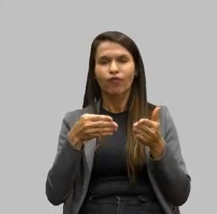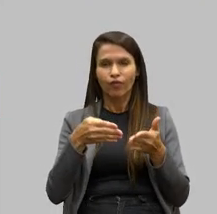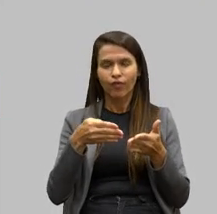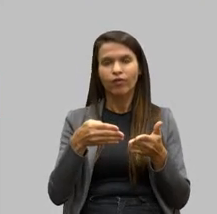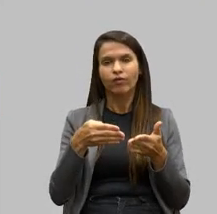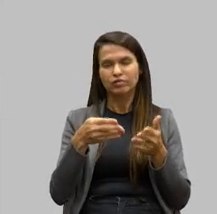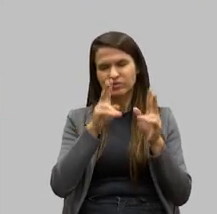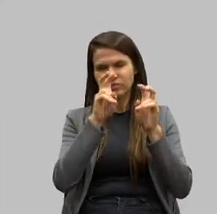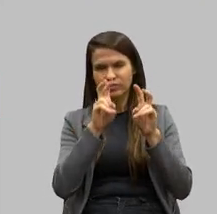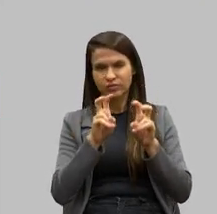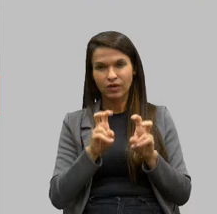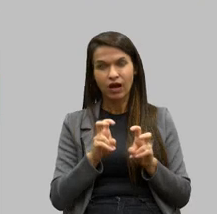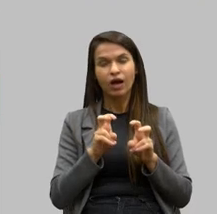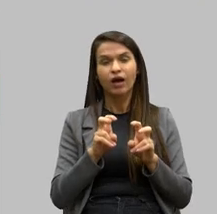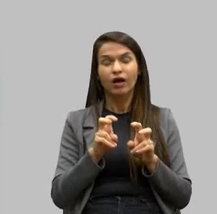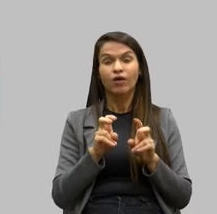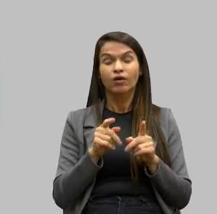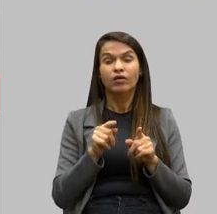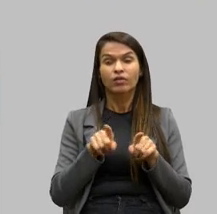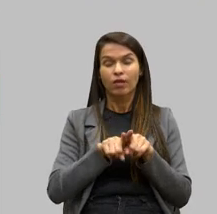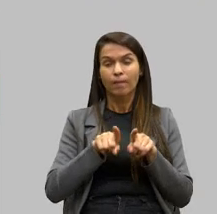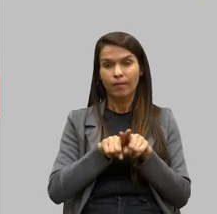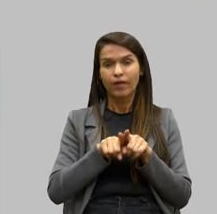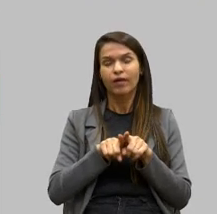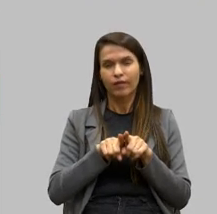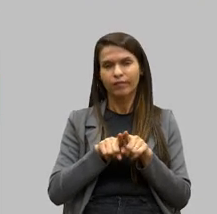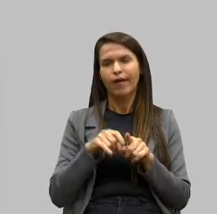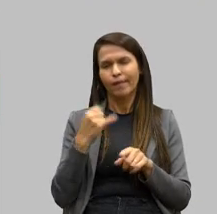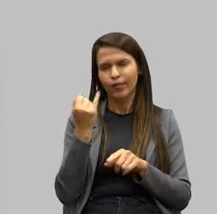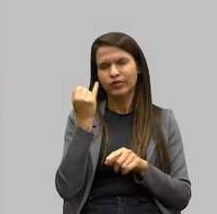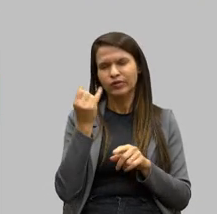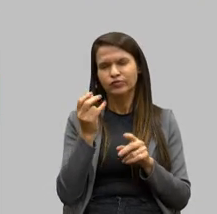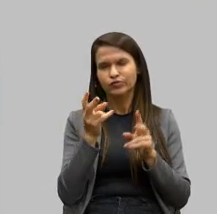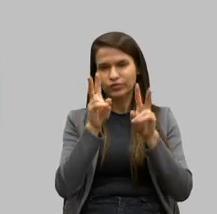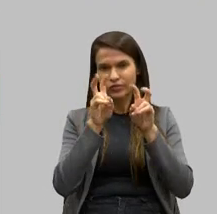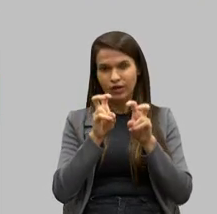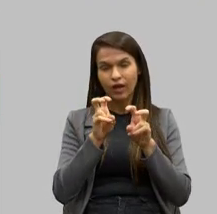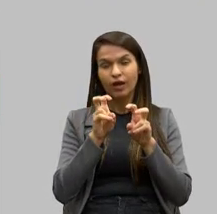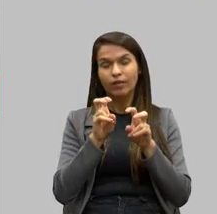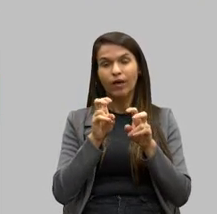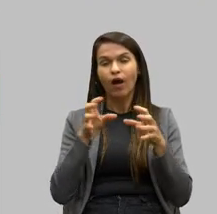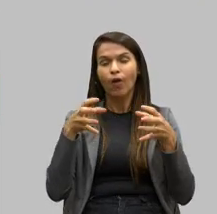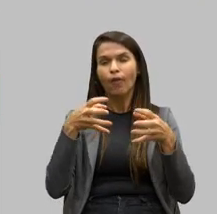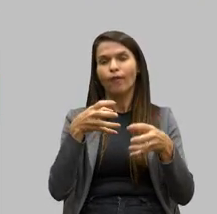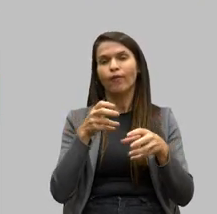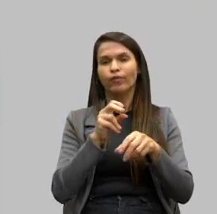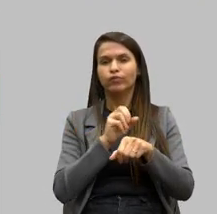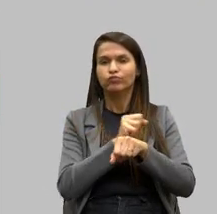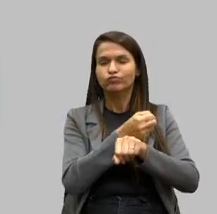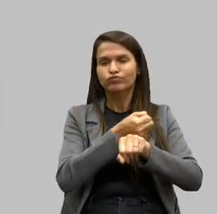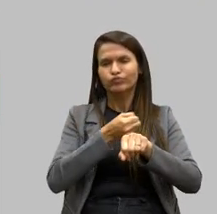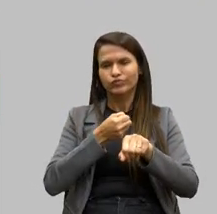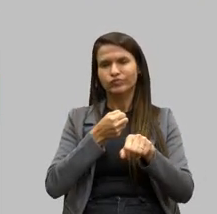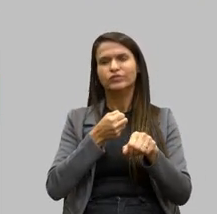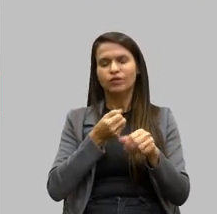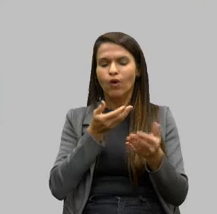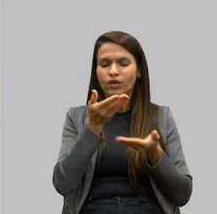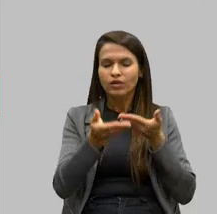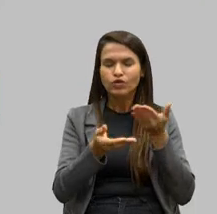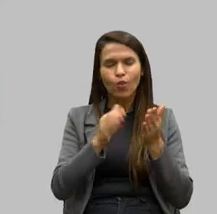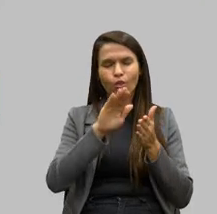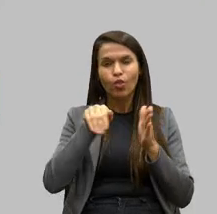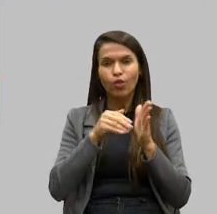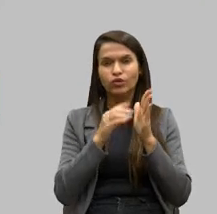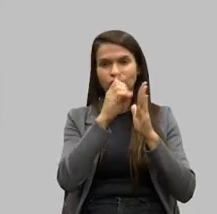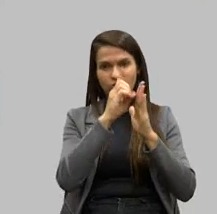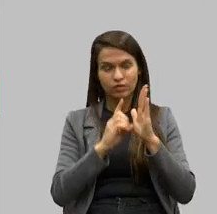especificidade do tema, e a comunidade quilombola, ela é atendida com todos os seus direitos e nós tentamos